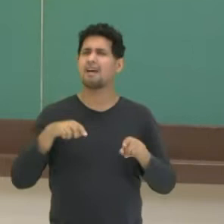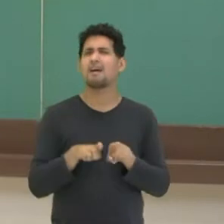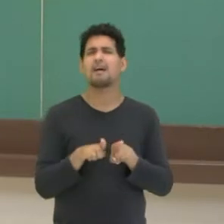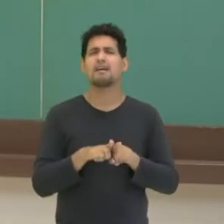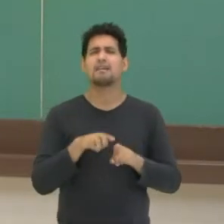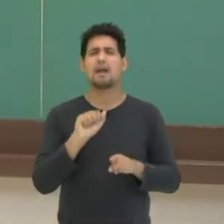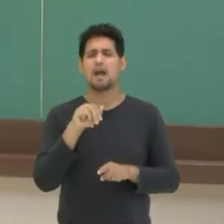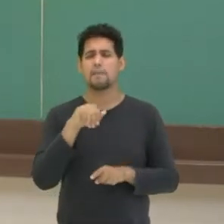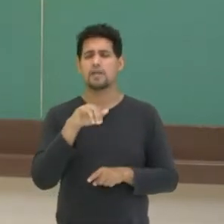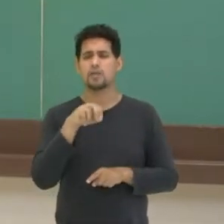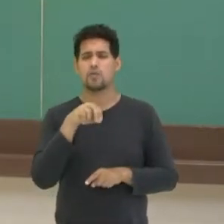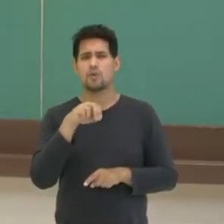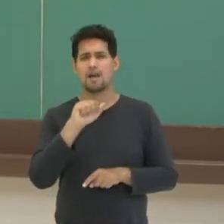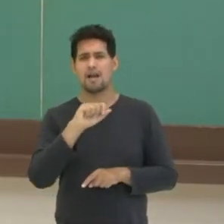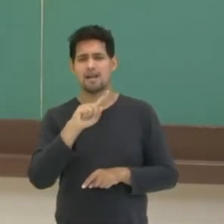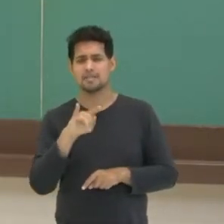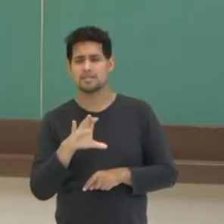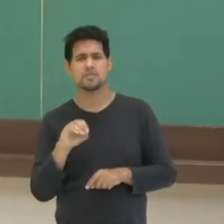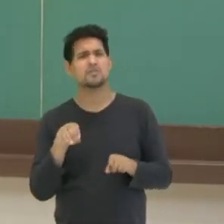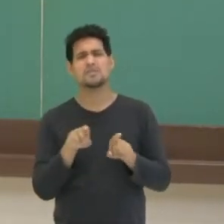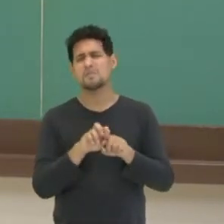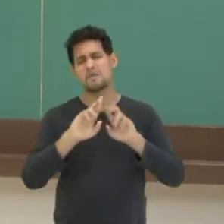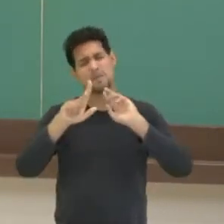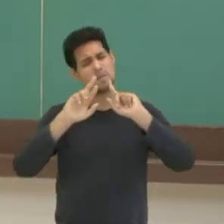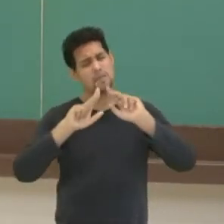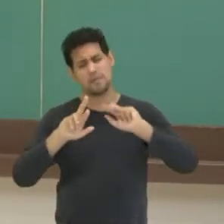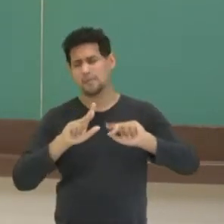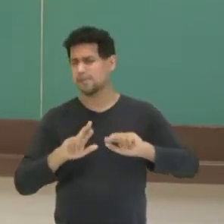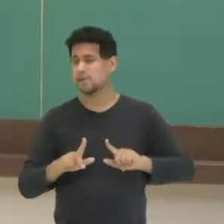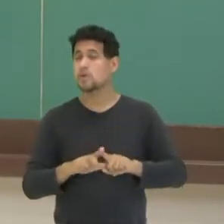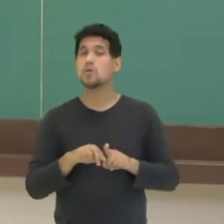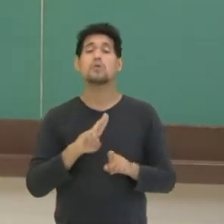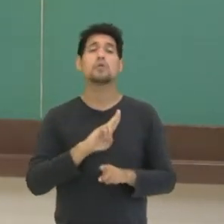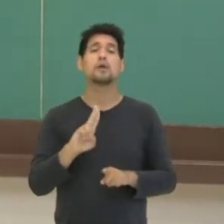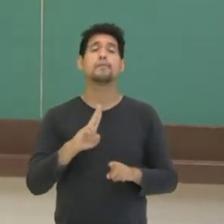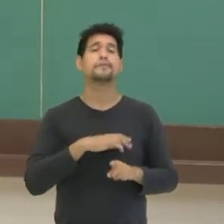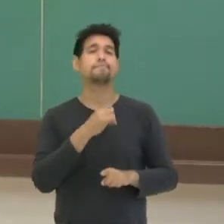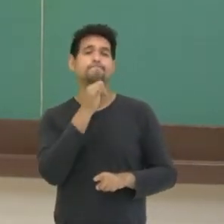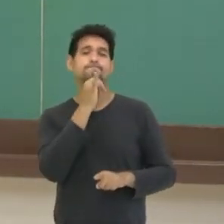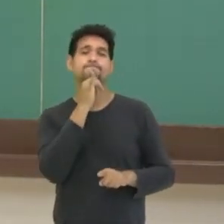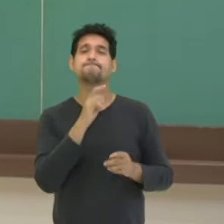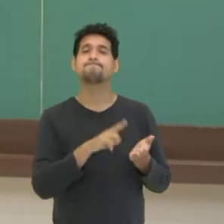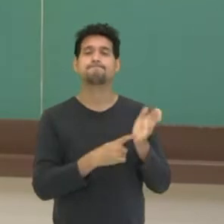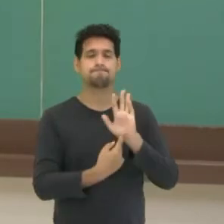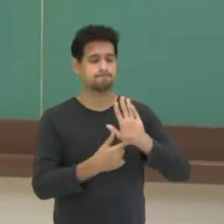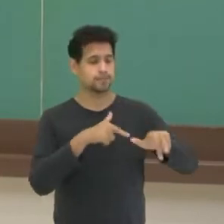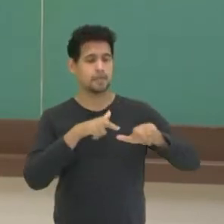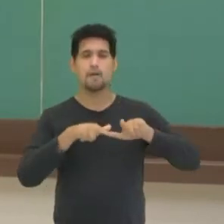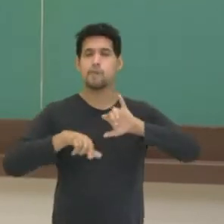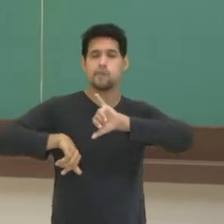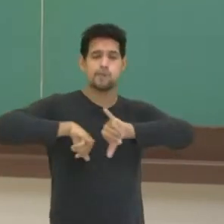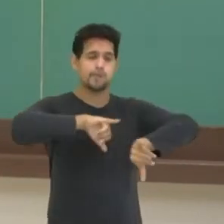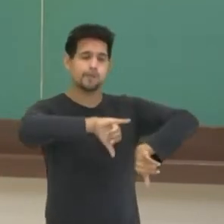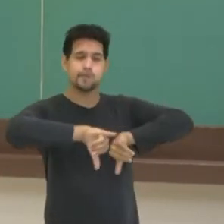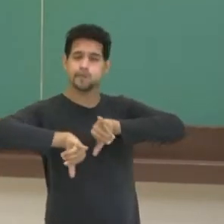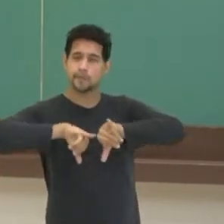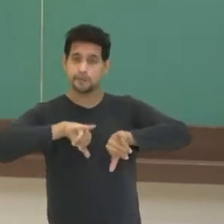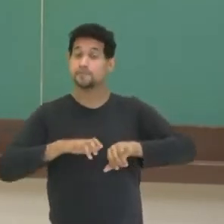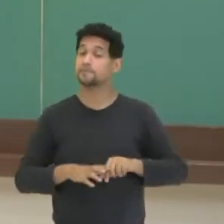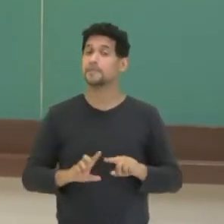aminoácidos, ácido clorídrico, ácido sulfúrico, são todos exemplos de substâncias químicas. Muito